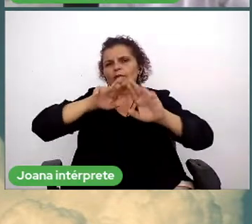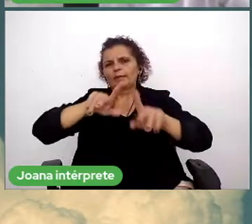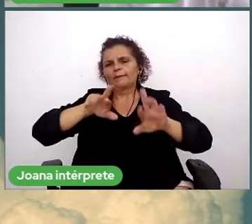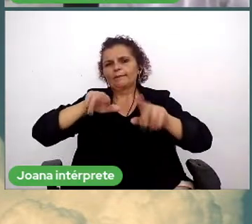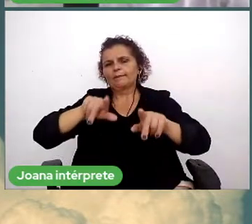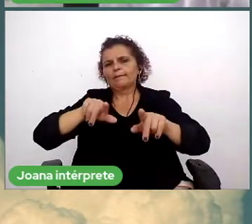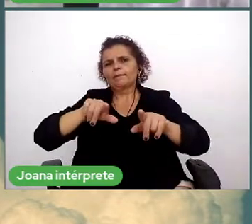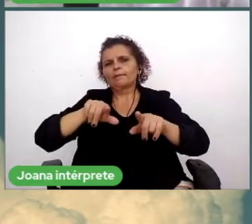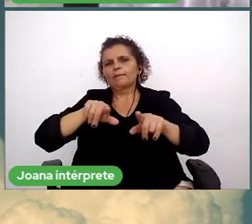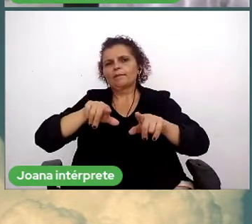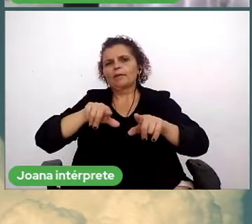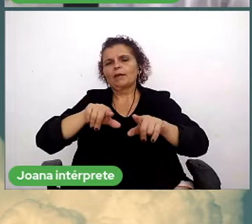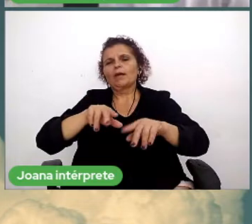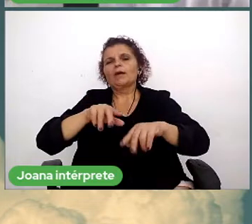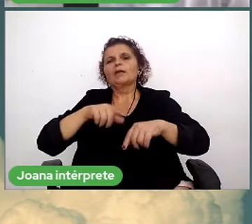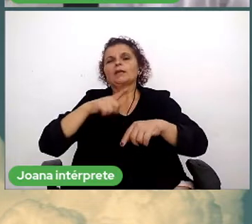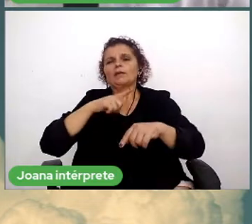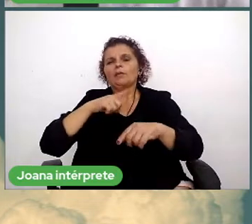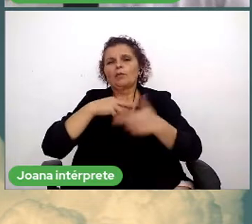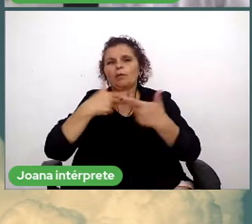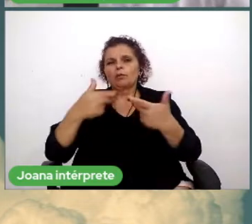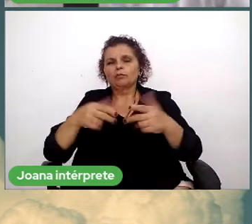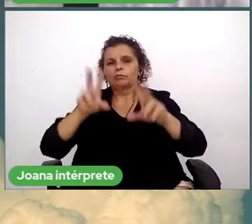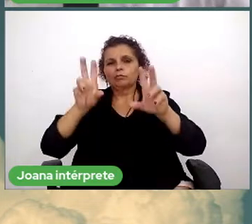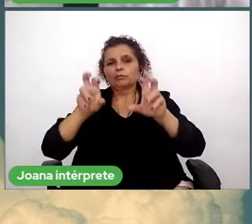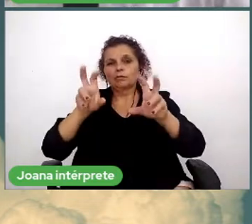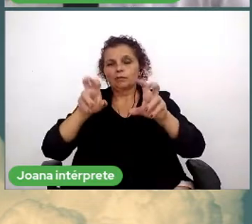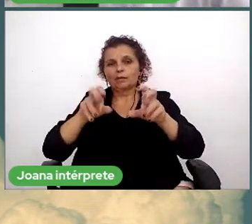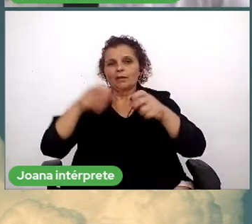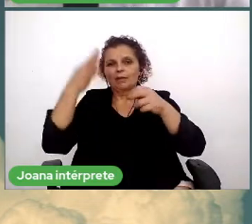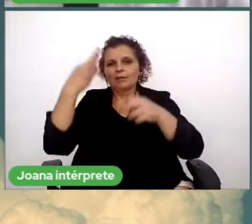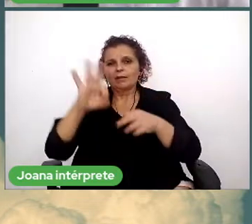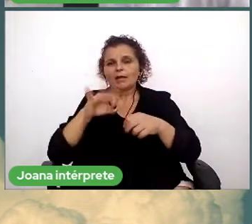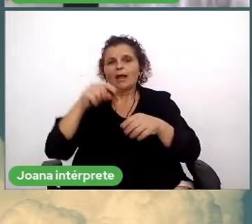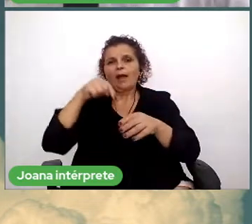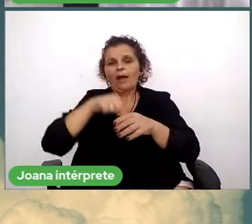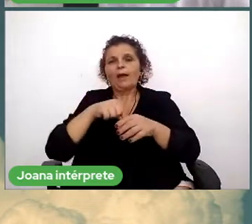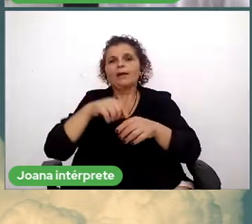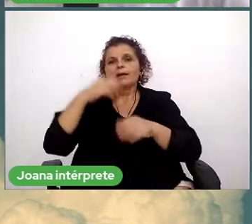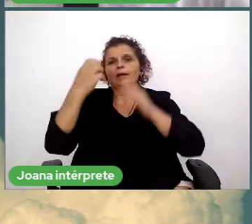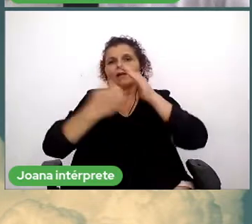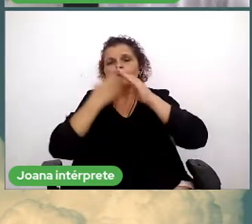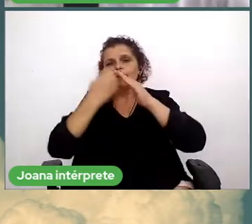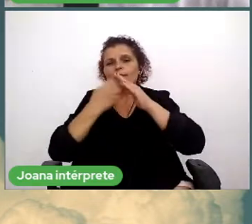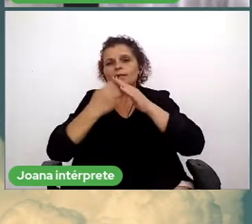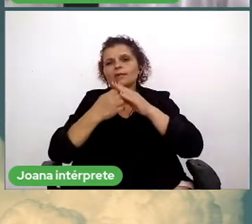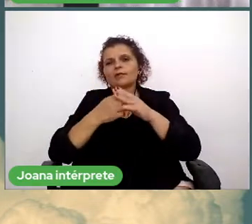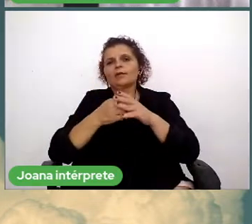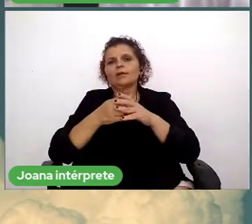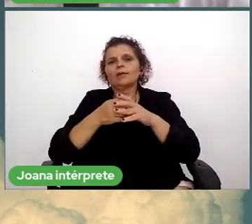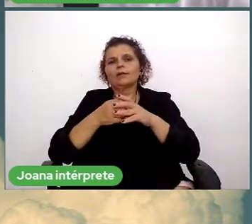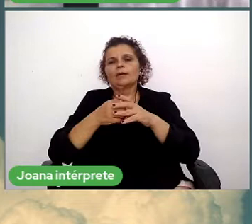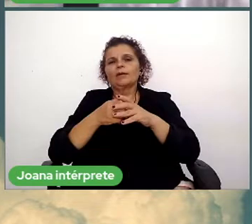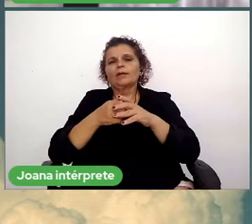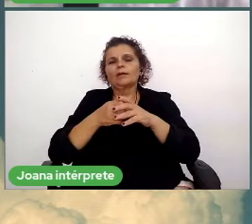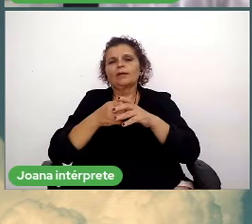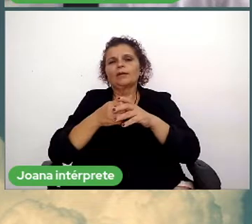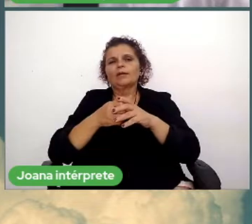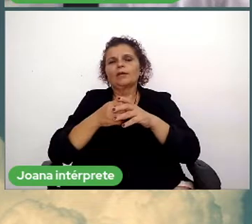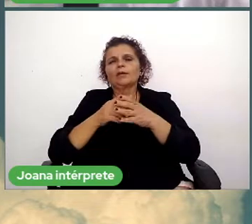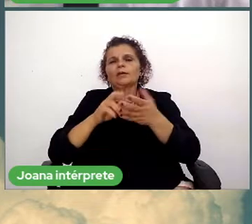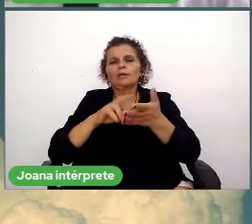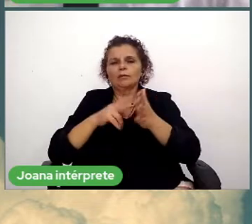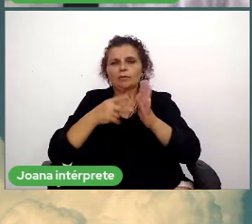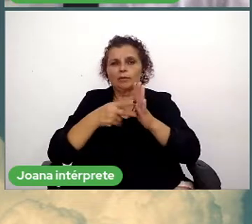e uma das abordagens que dá certo aqui na TOTWORKS é a abordagem Shift Left Testing, que eu vou trazer